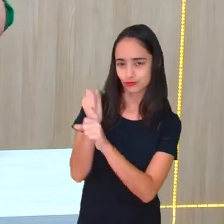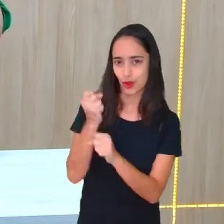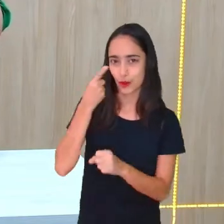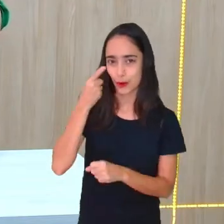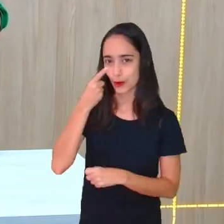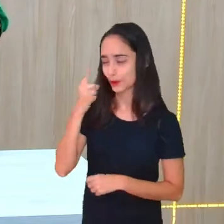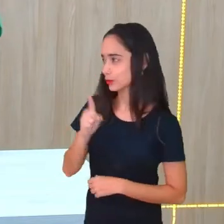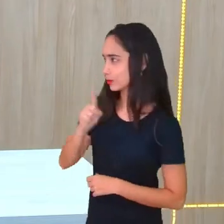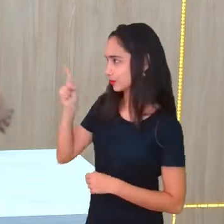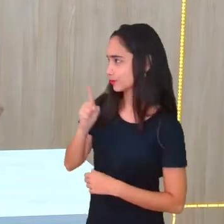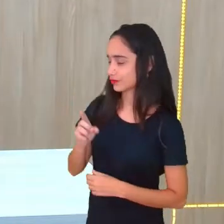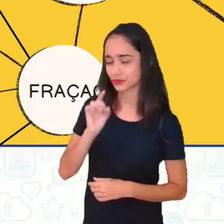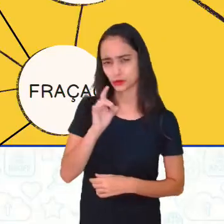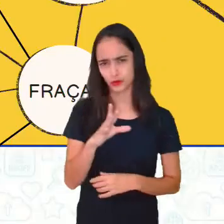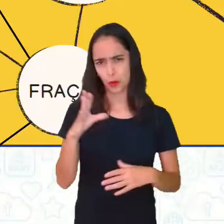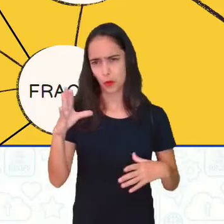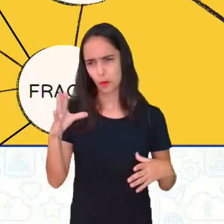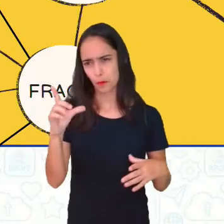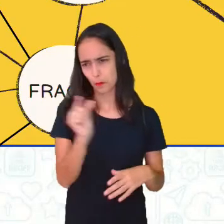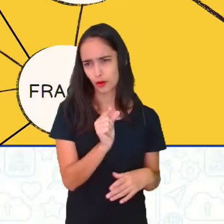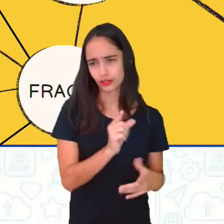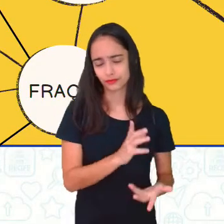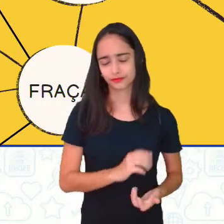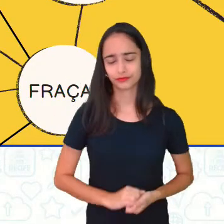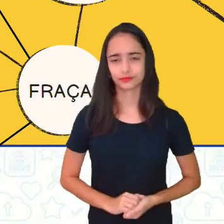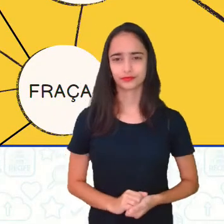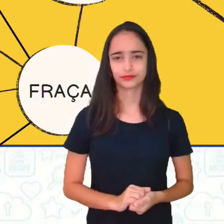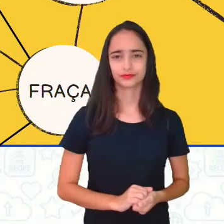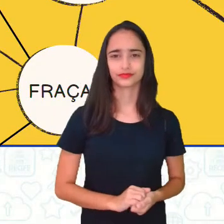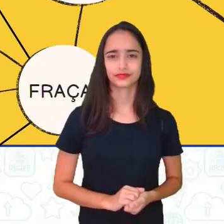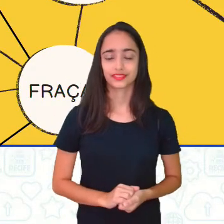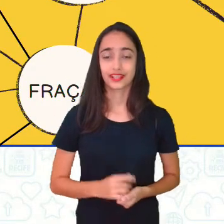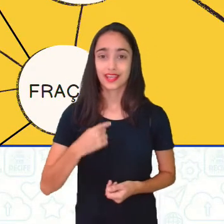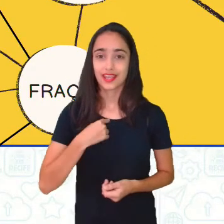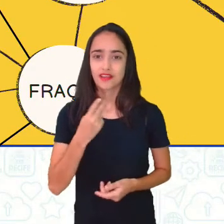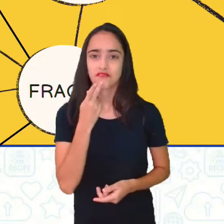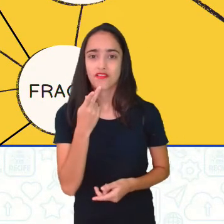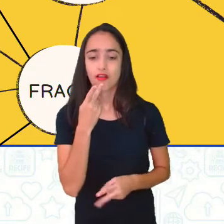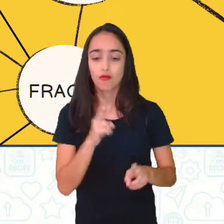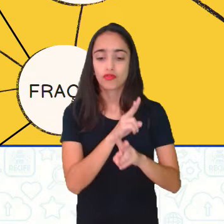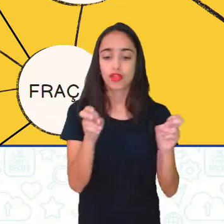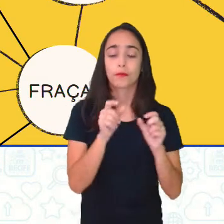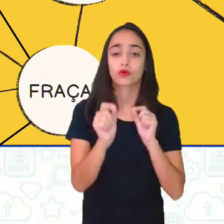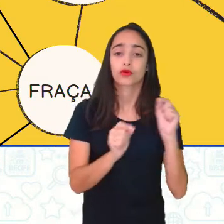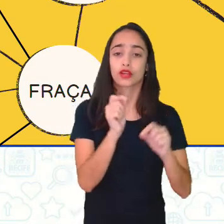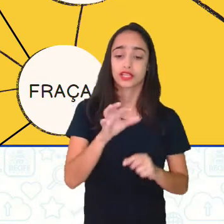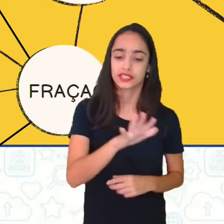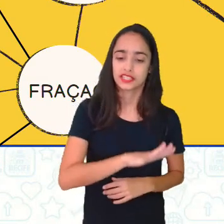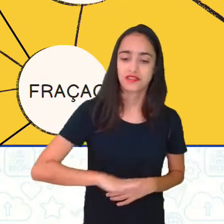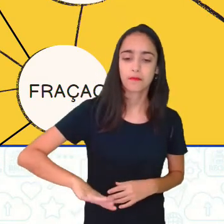É só um pedacinho, tá? Eu estou falando de espaço aleatório,